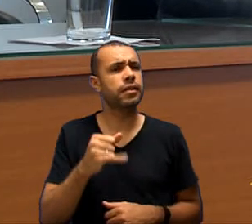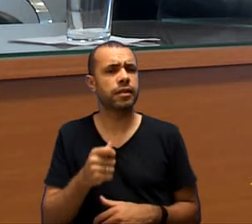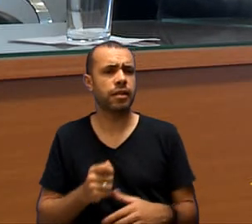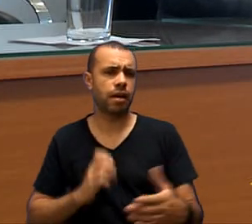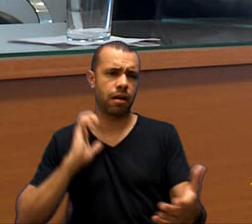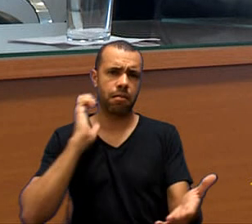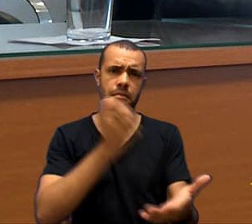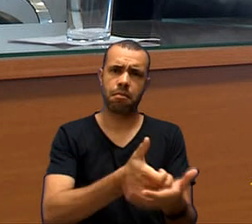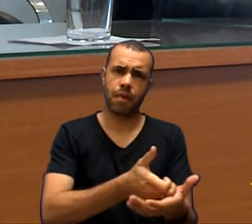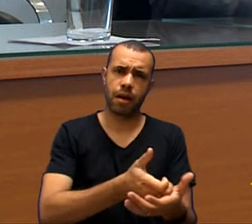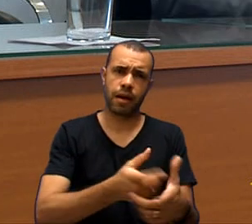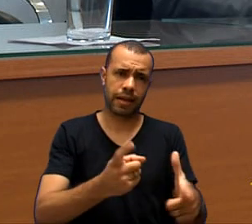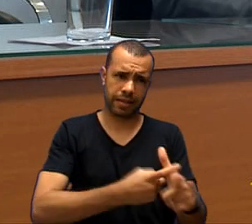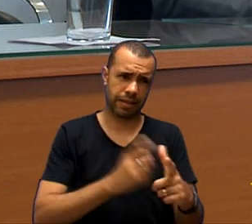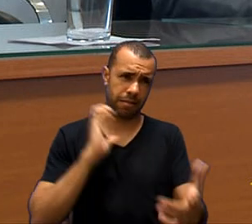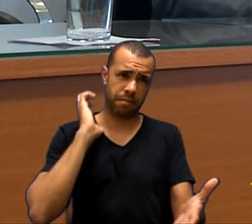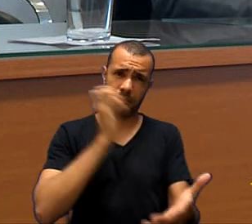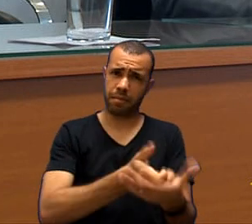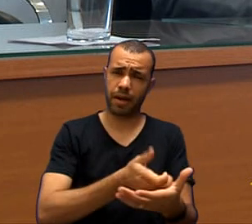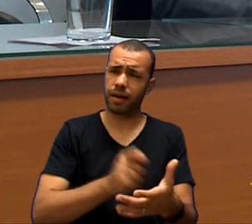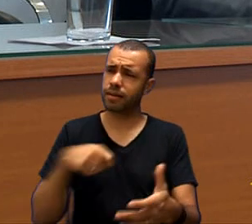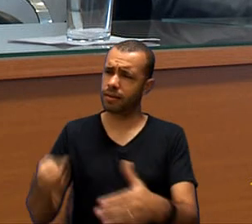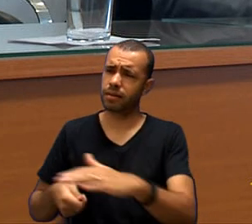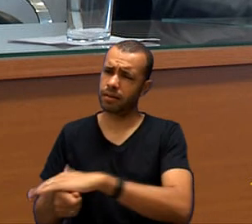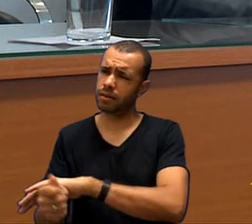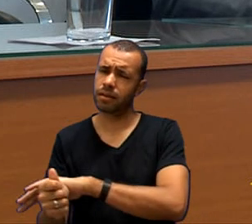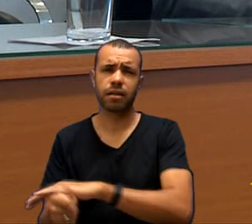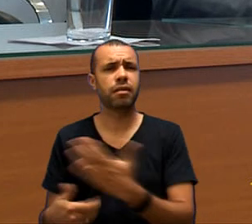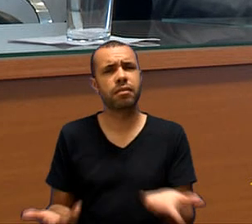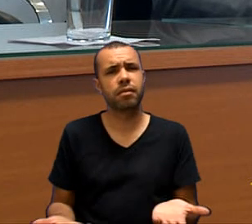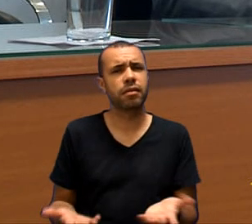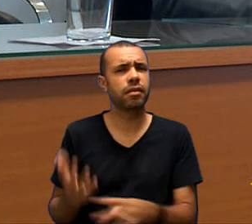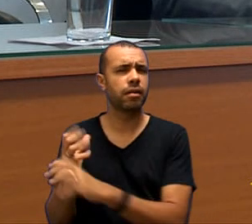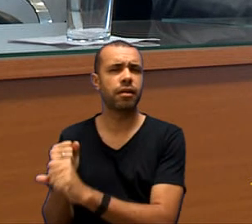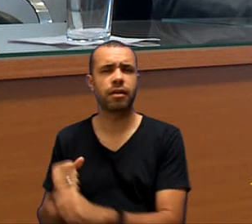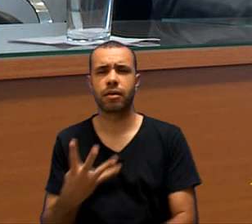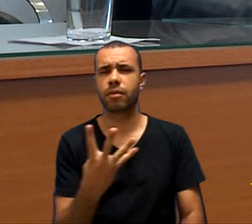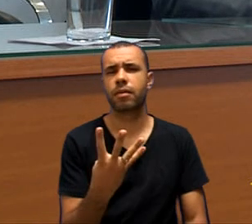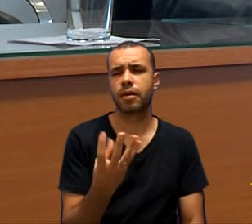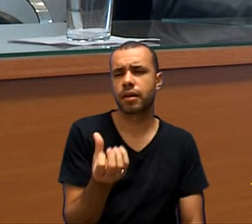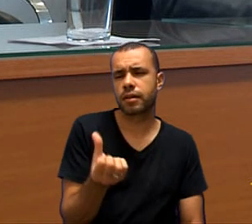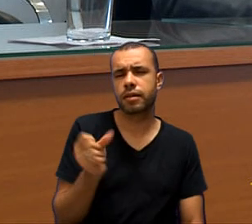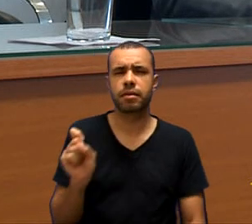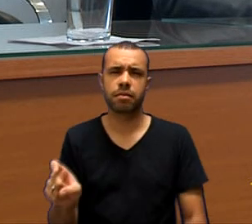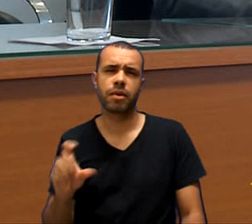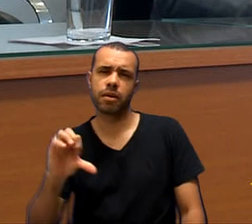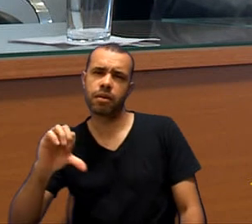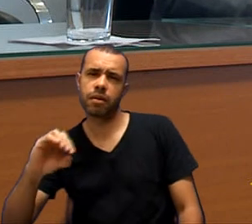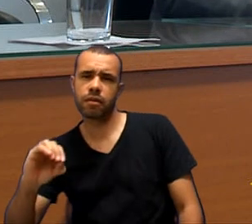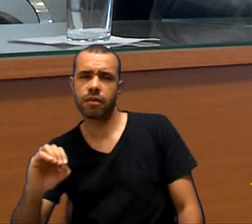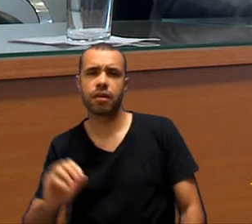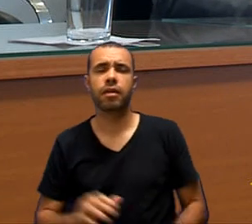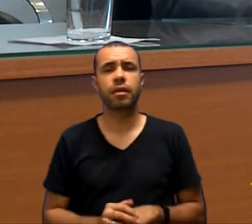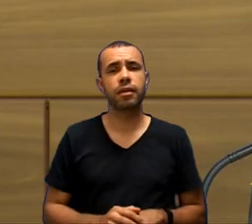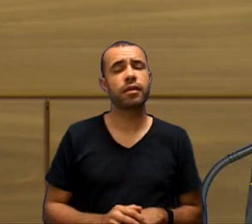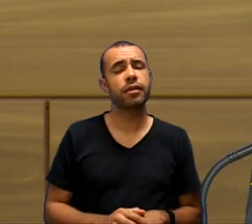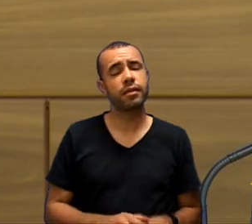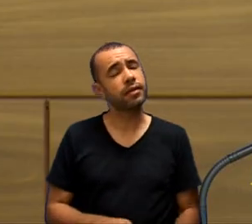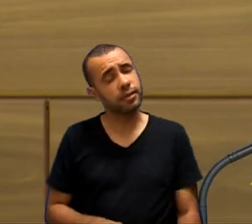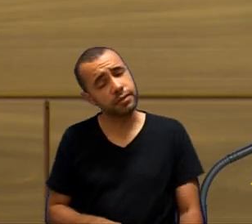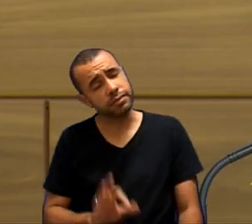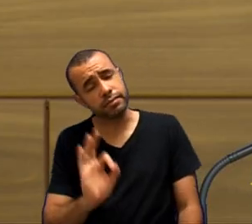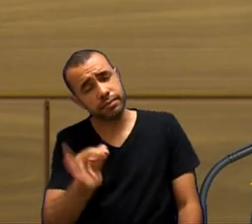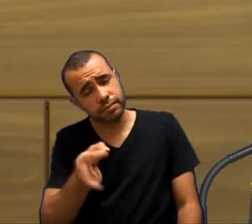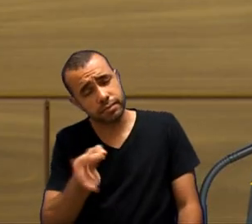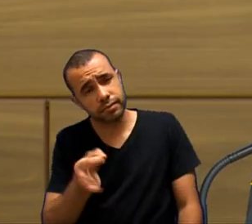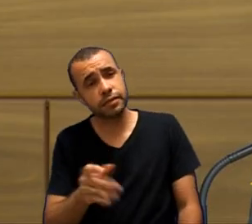tá, se é investimento. Se está a econômica aqui dele é 46,90. Sim, eu a amortização sei, eu é